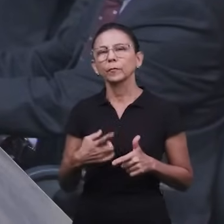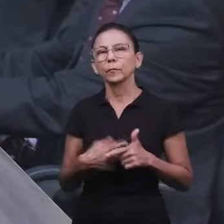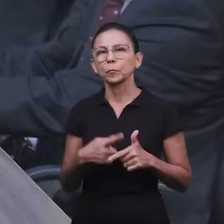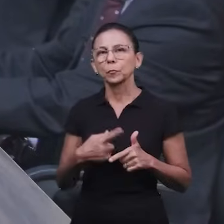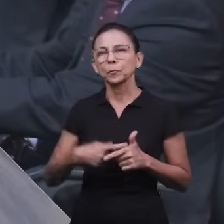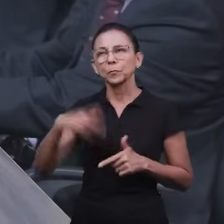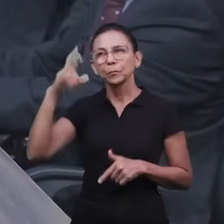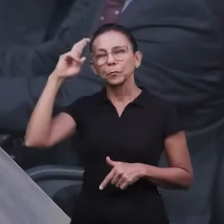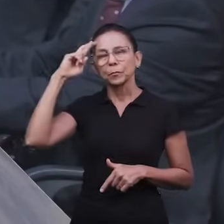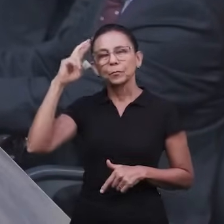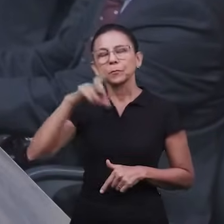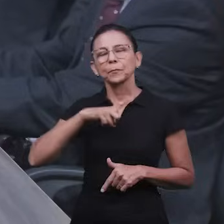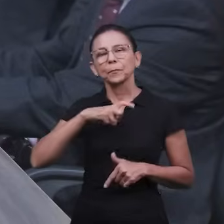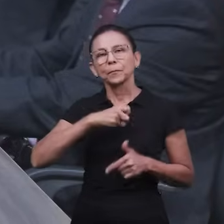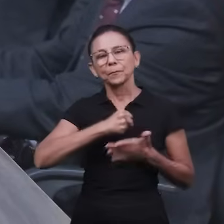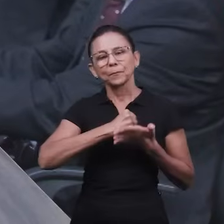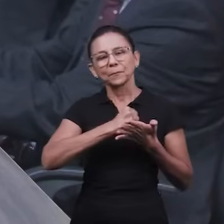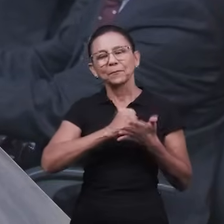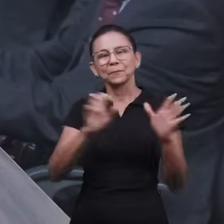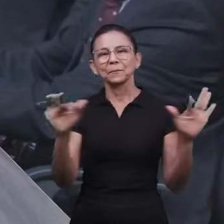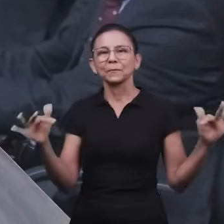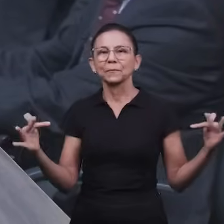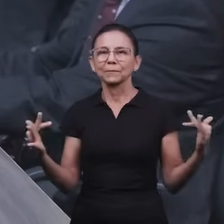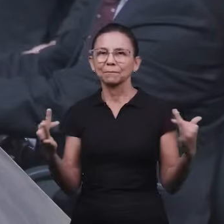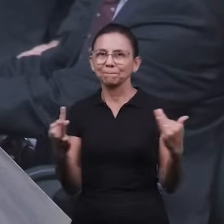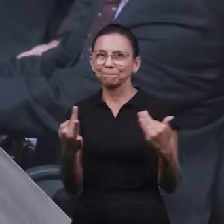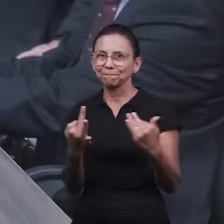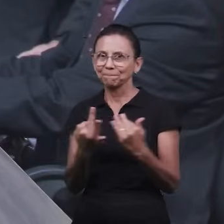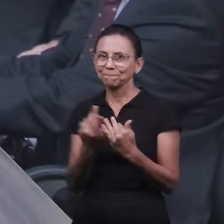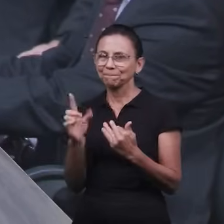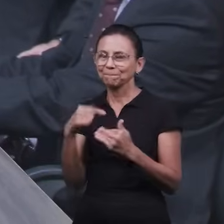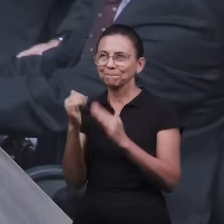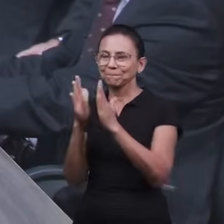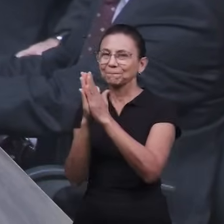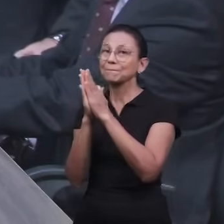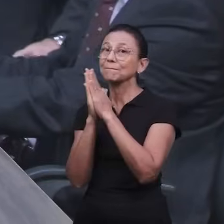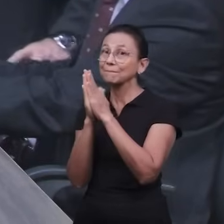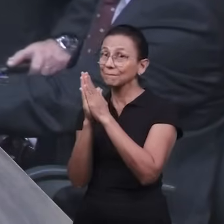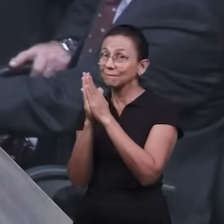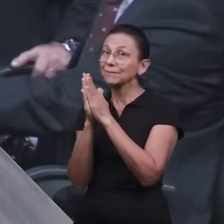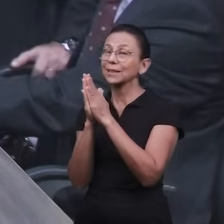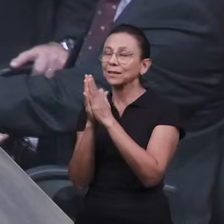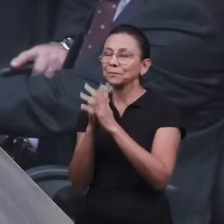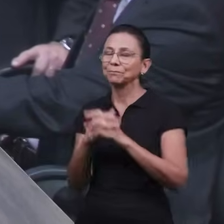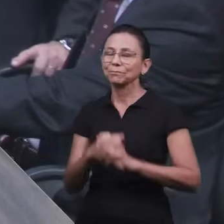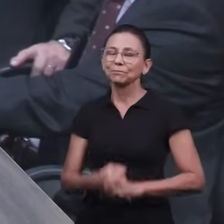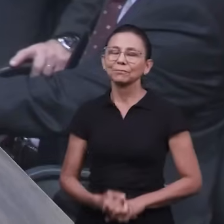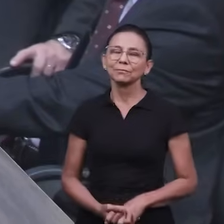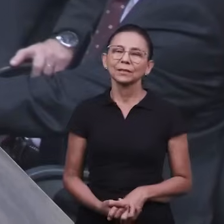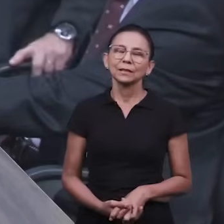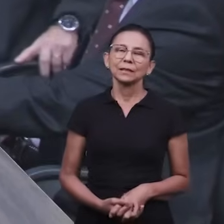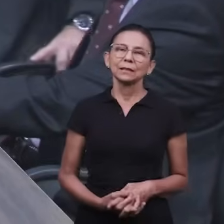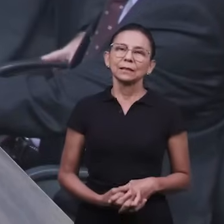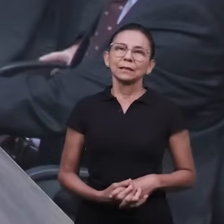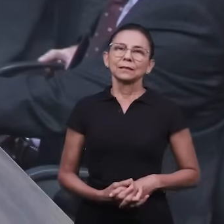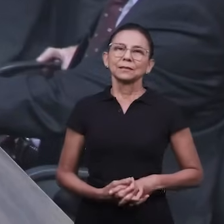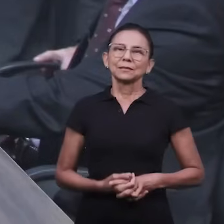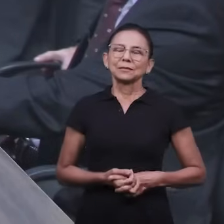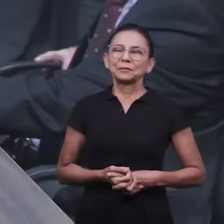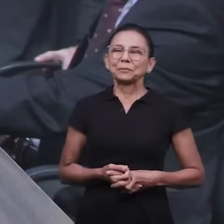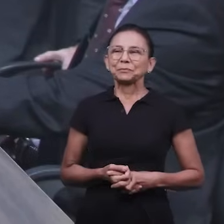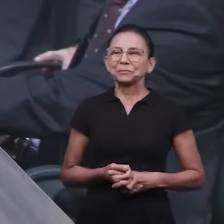tem socorrido as famílias quando nós estamos aos pés dele, em oração. Que bênção. Hoje, pode